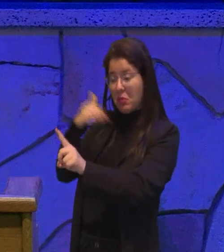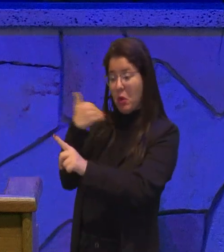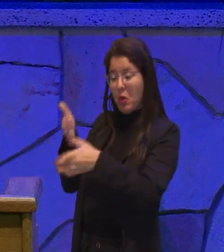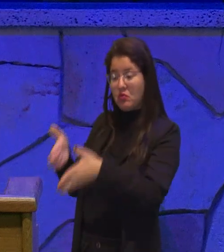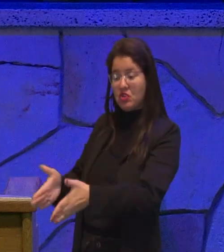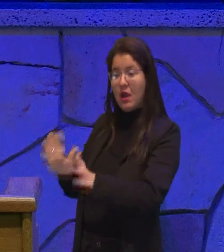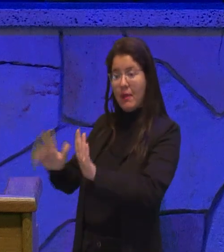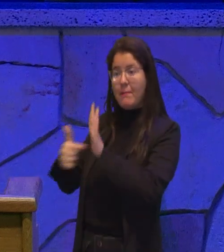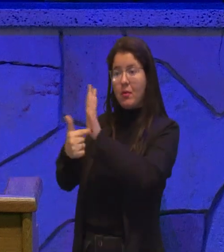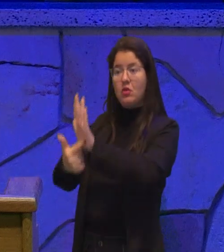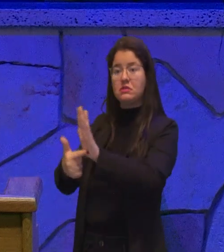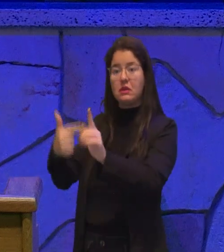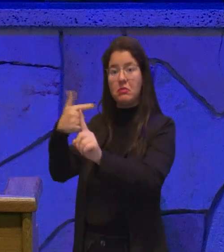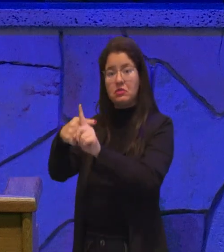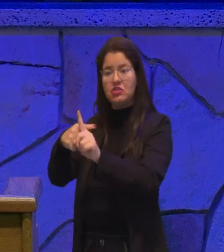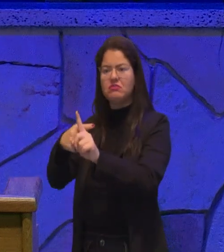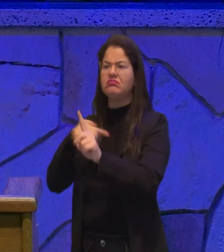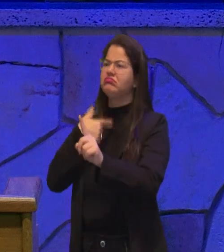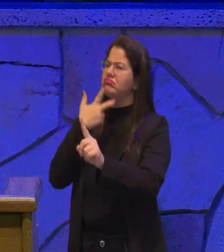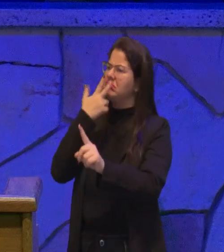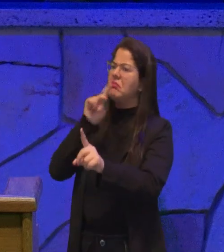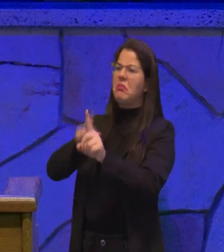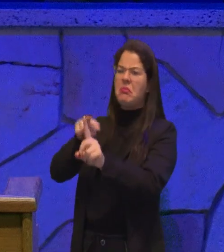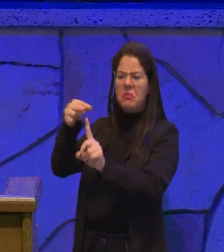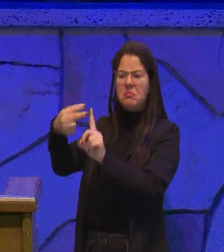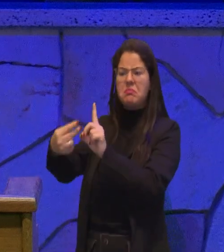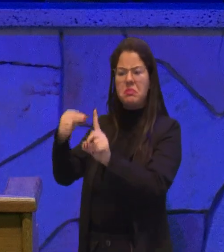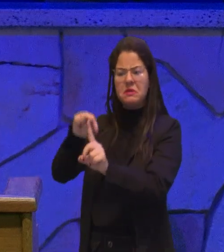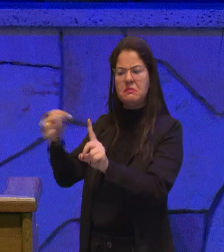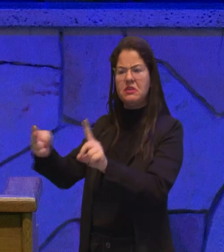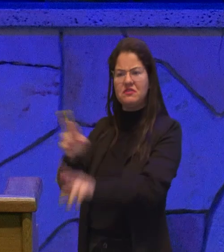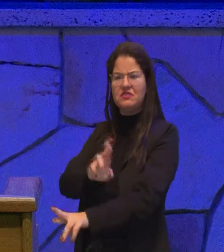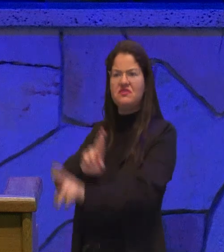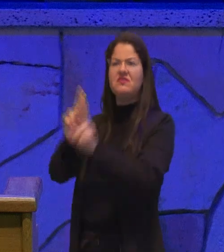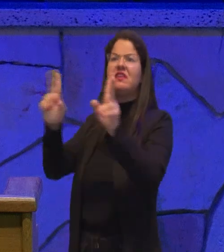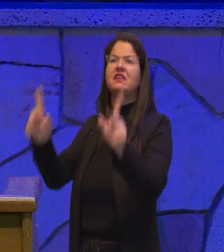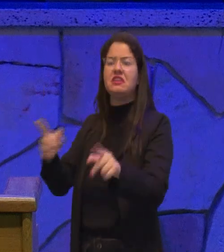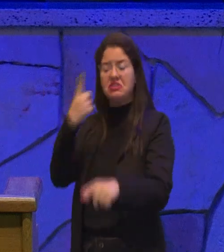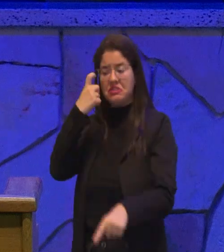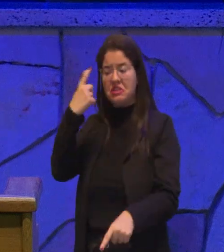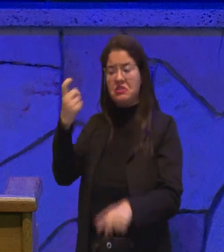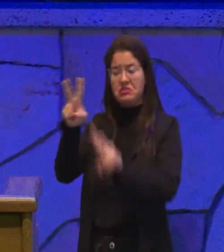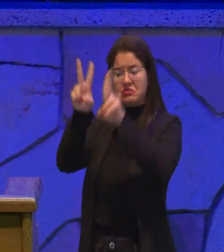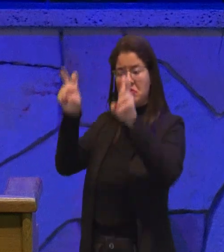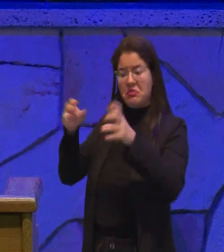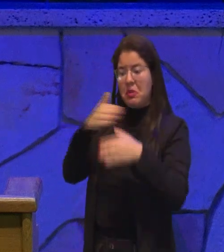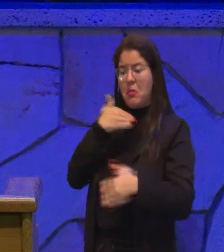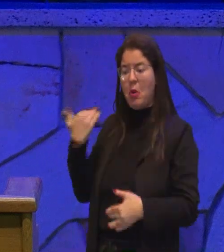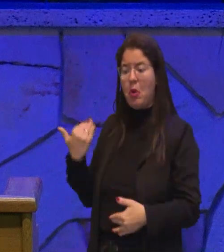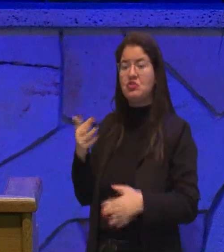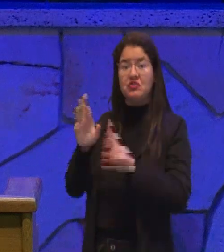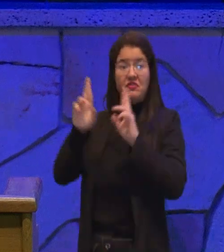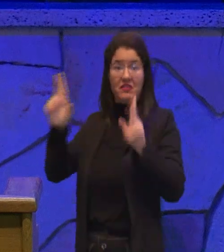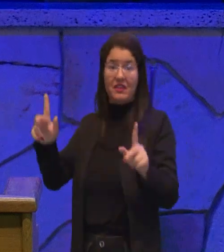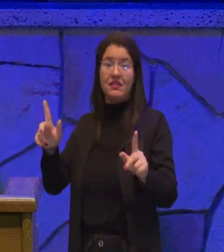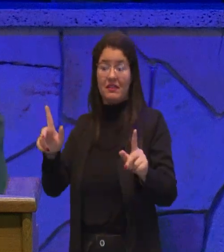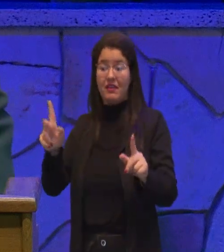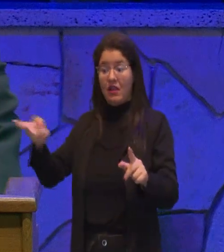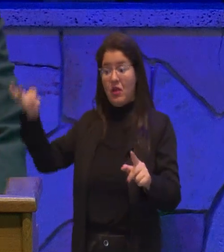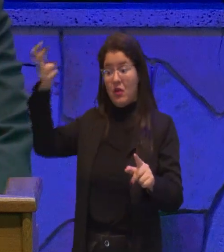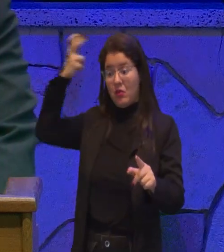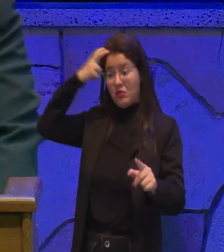E achei muito interessante aquela percepção a respeito da morte, que eles possuem na